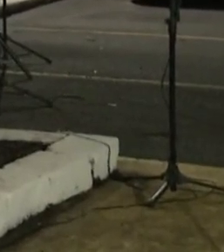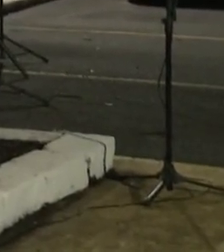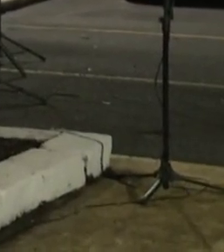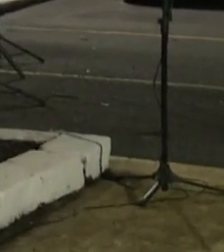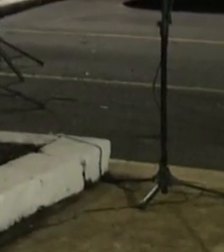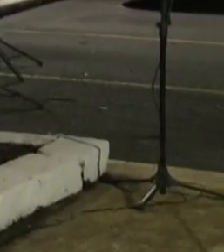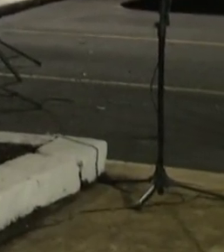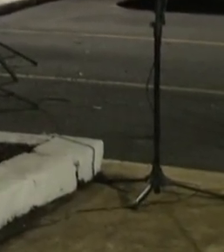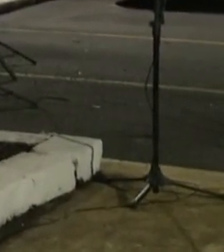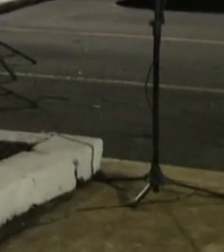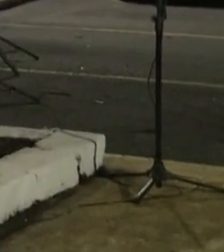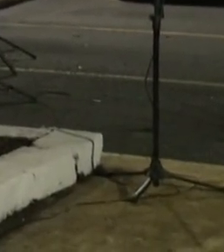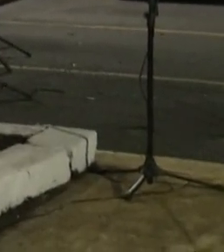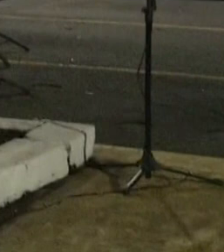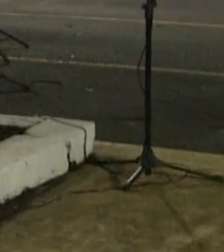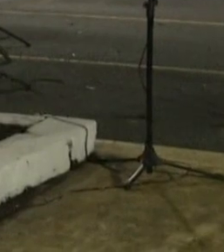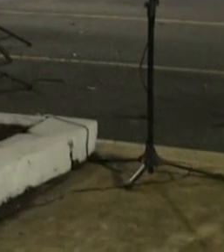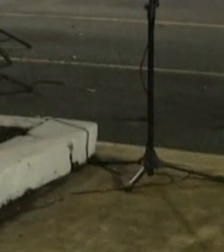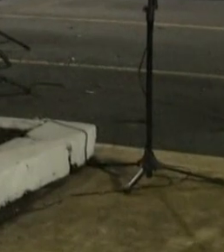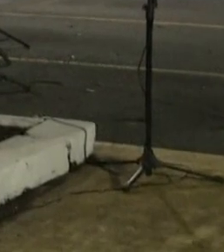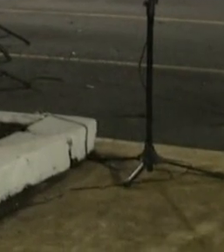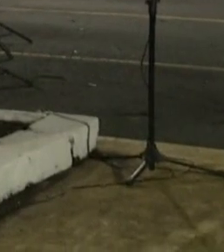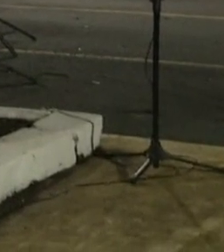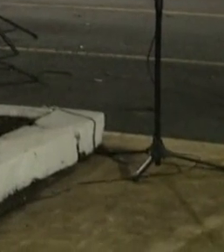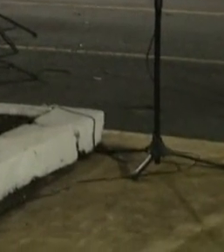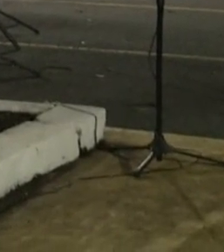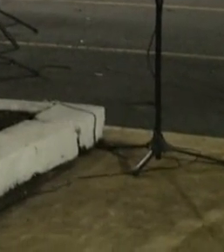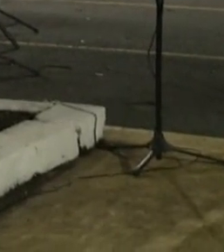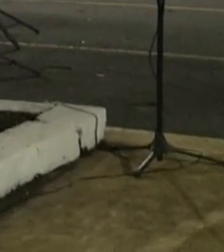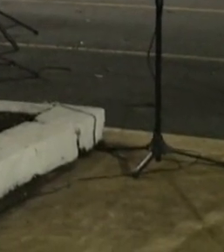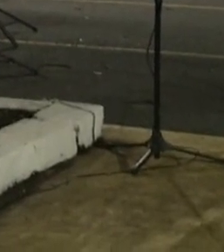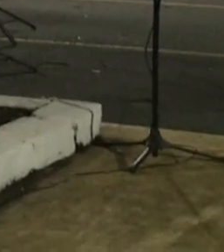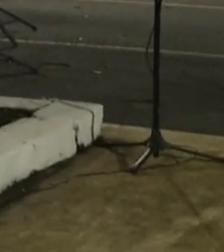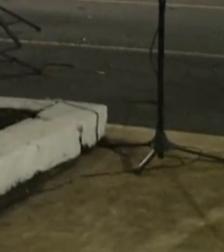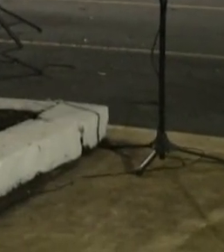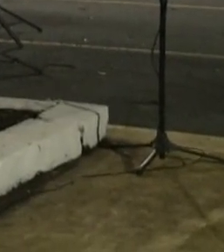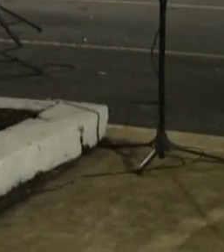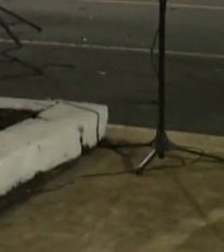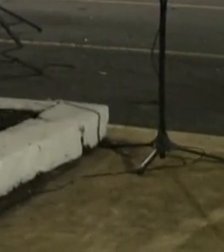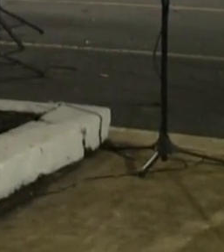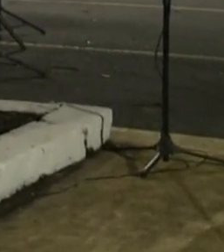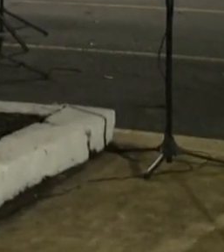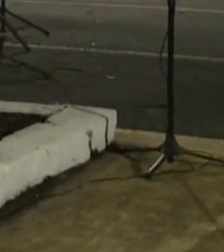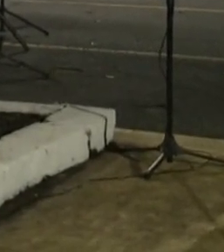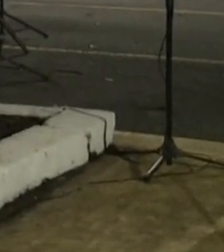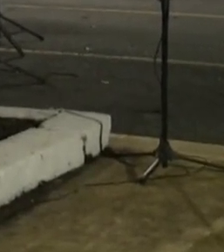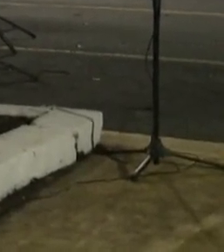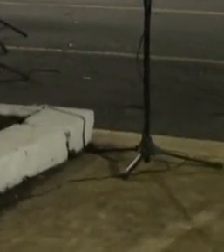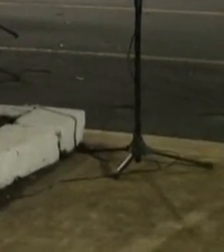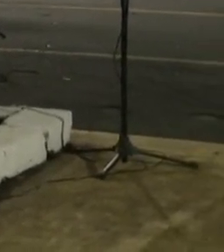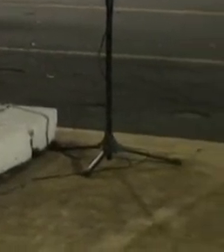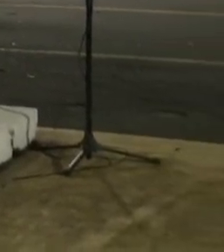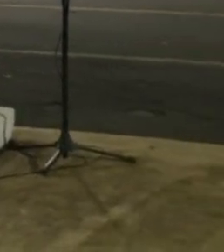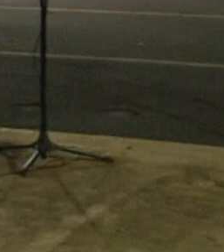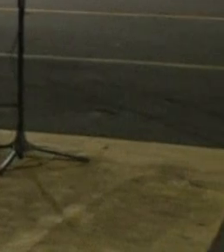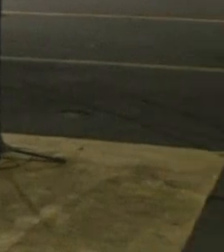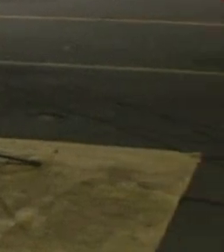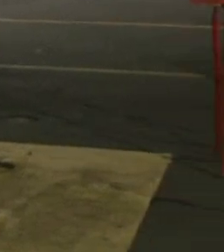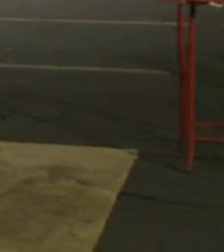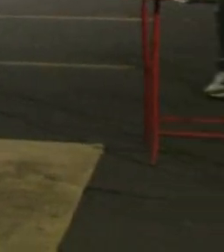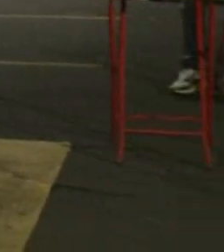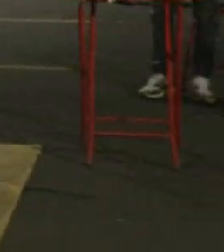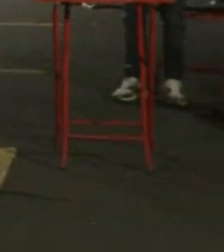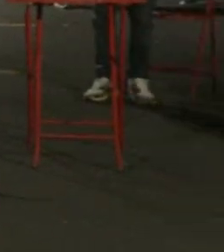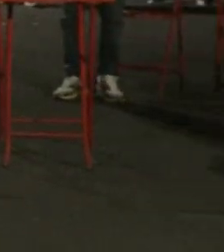Santa Teresa, com esse show, celebrando os 34 anos da FM Cultura. Agradecer a presença